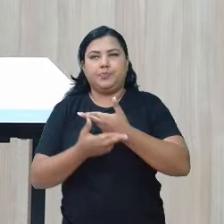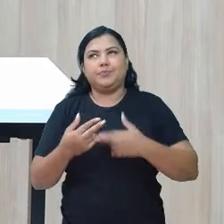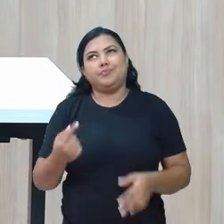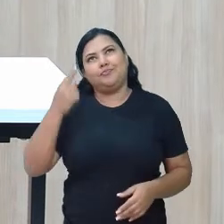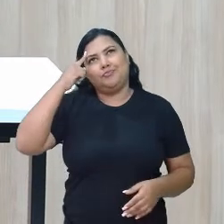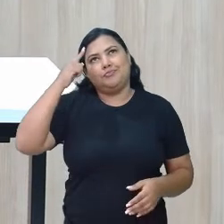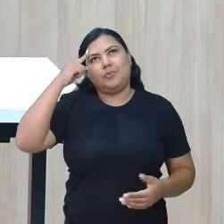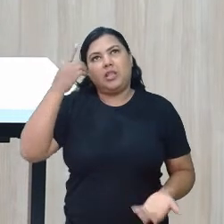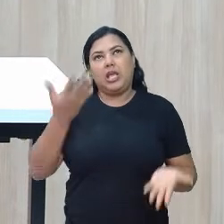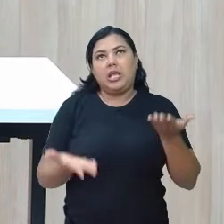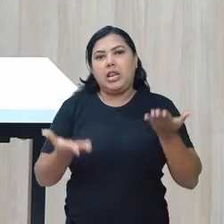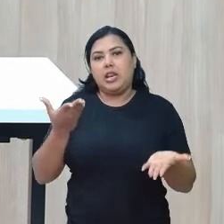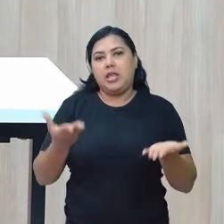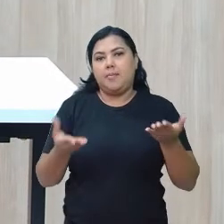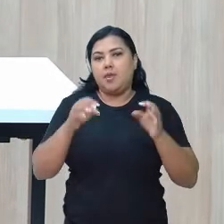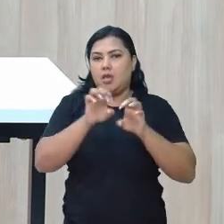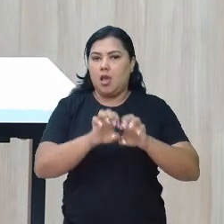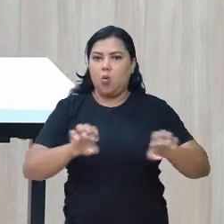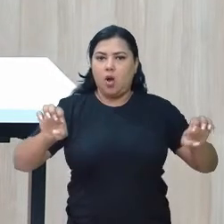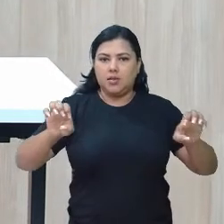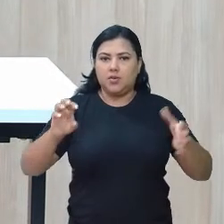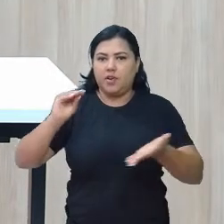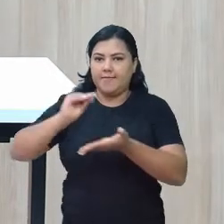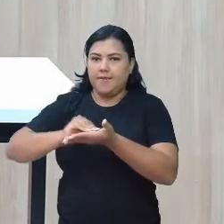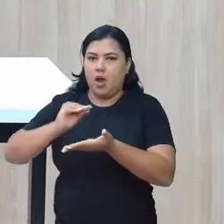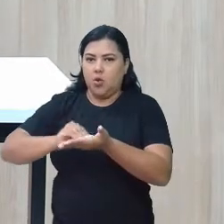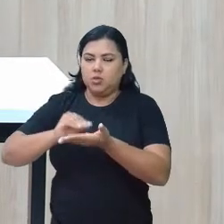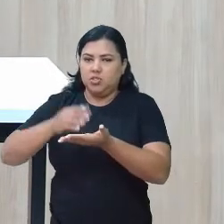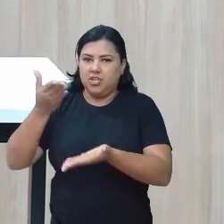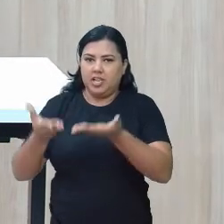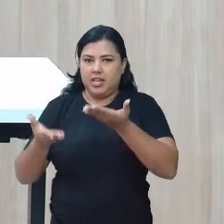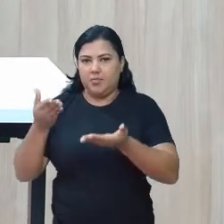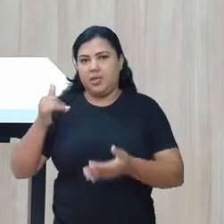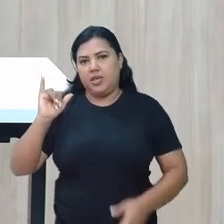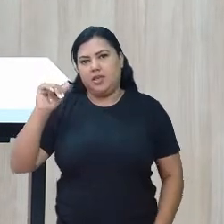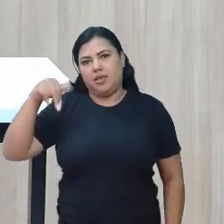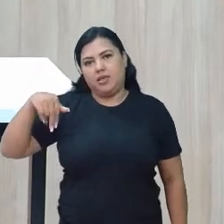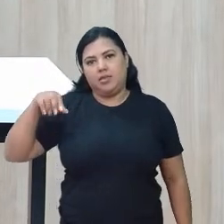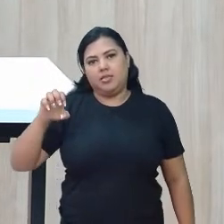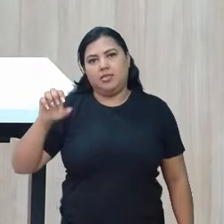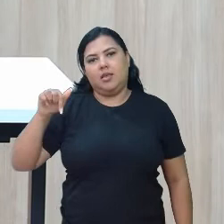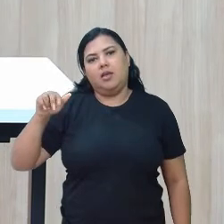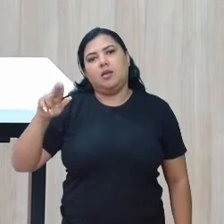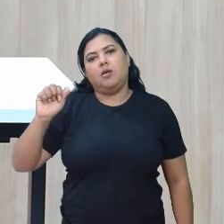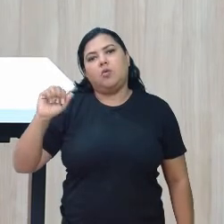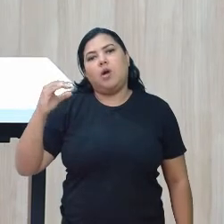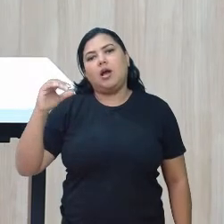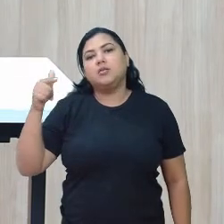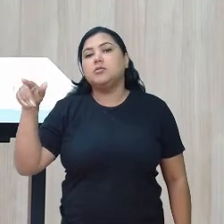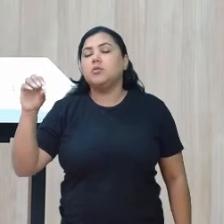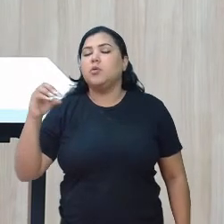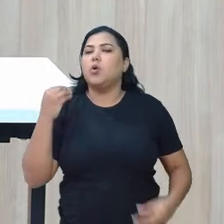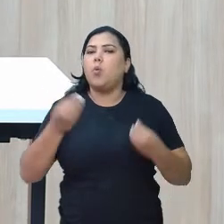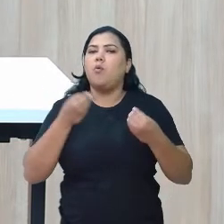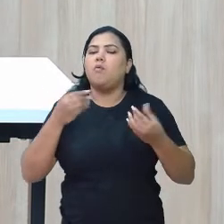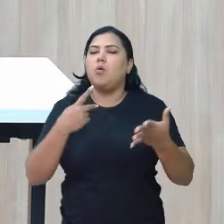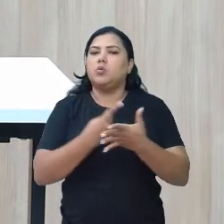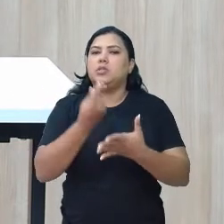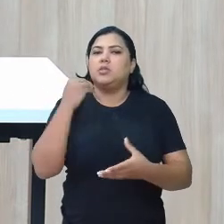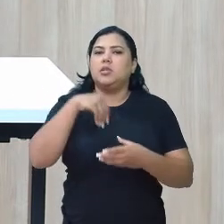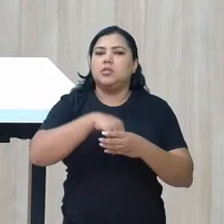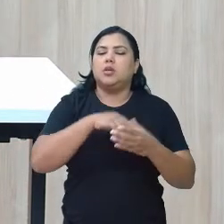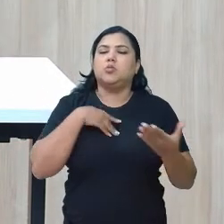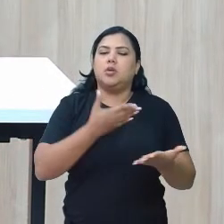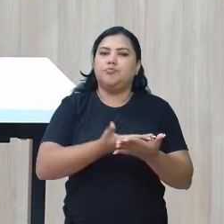de equilíbrio e equação, desequilíbrio e inequação, e como é que isso vai ser configurado dentro desse